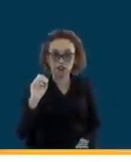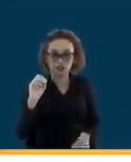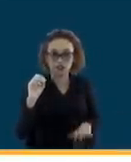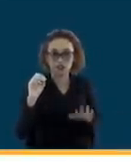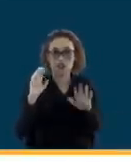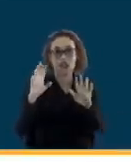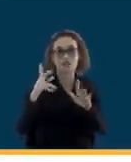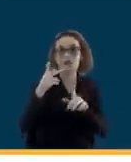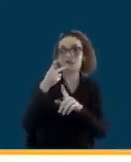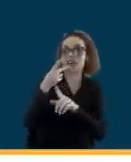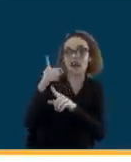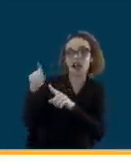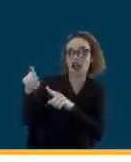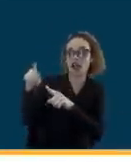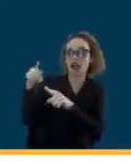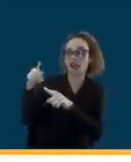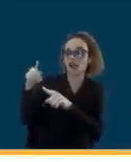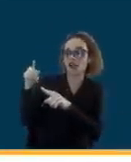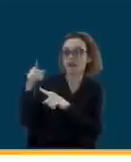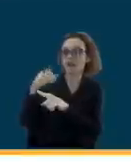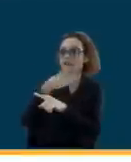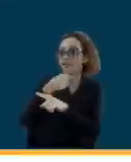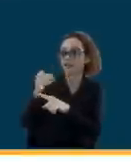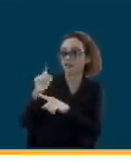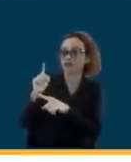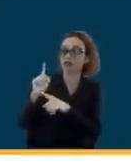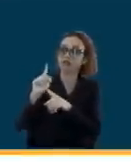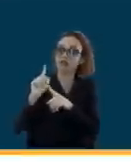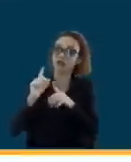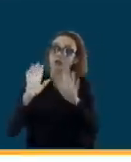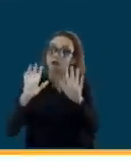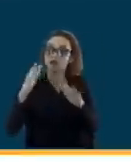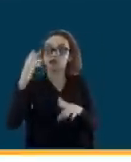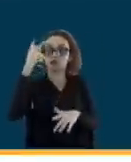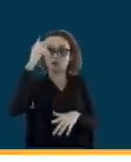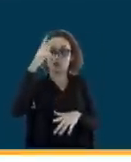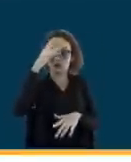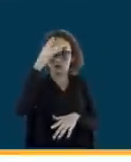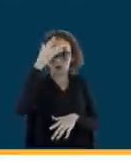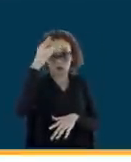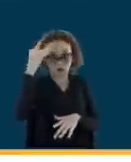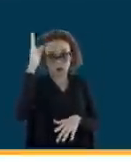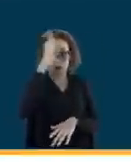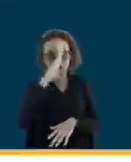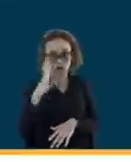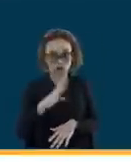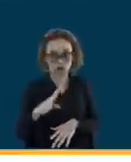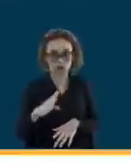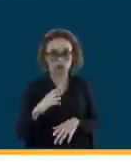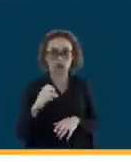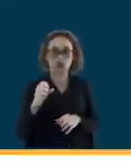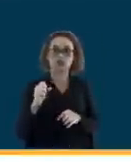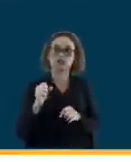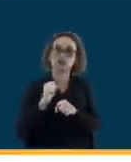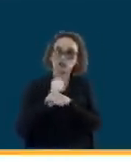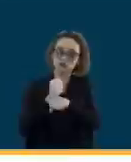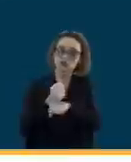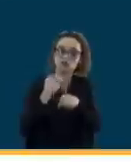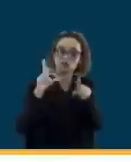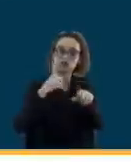povo brasileiro é um povo que se dedica muito. É um povo, inclusive, que exige pouco,